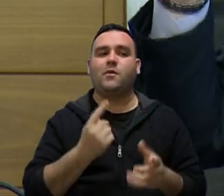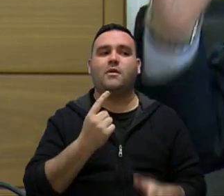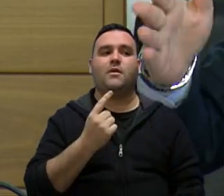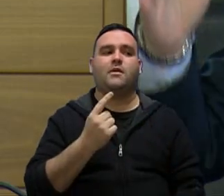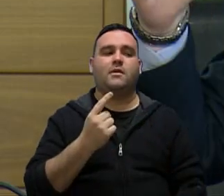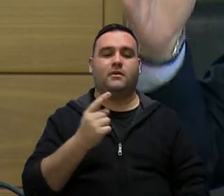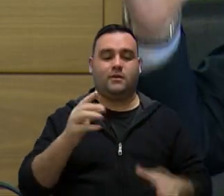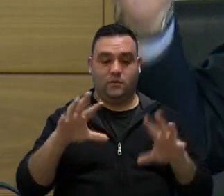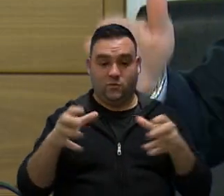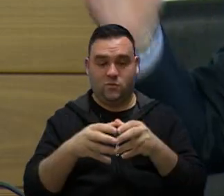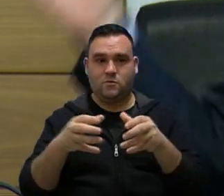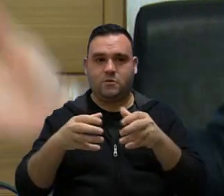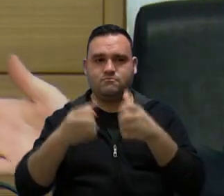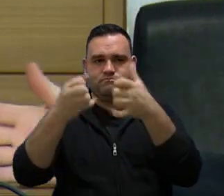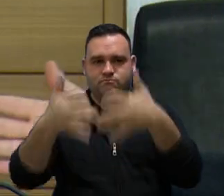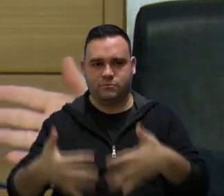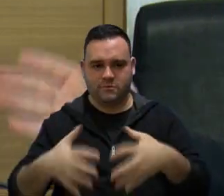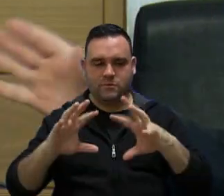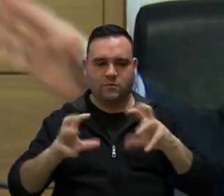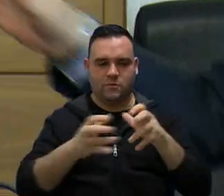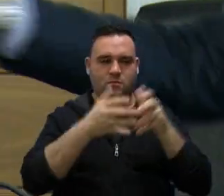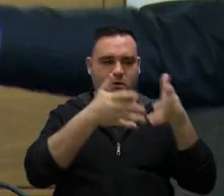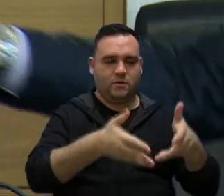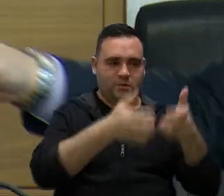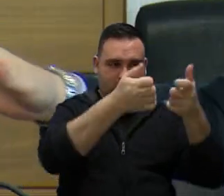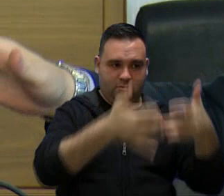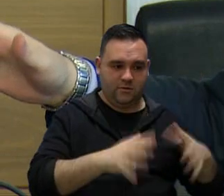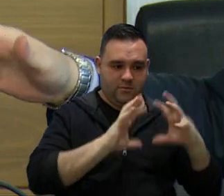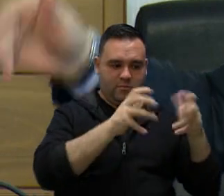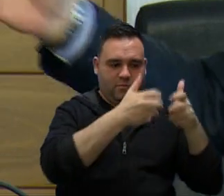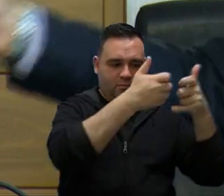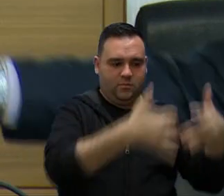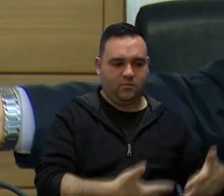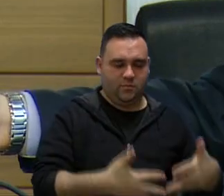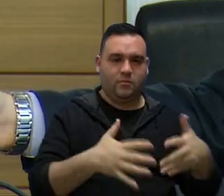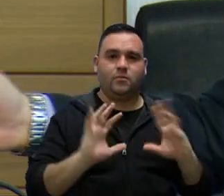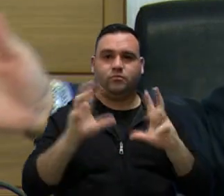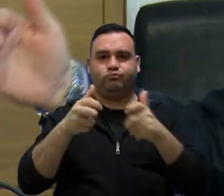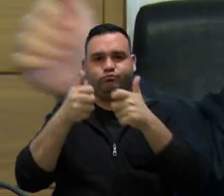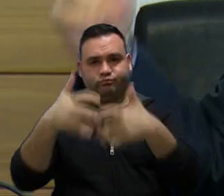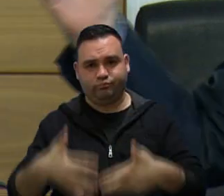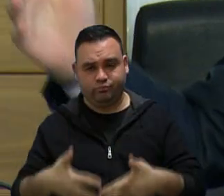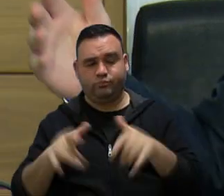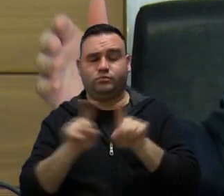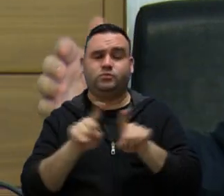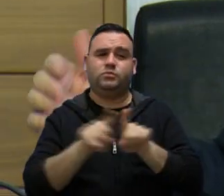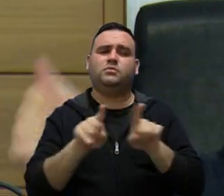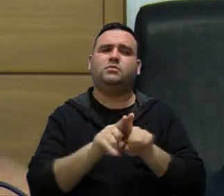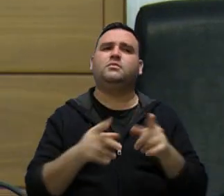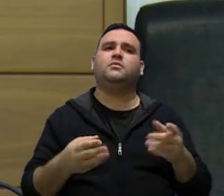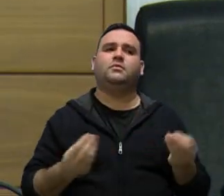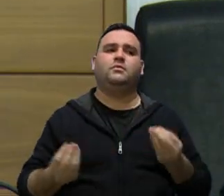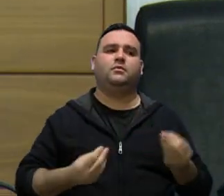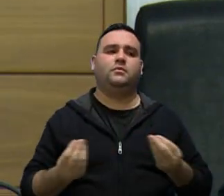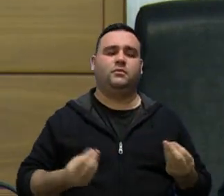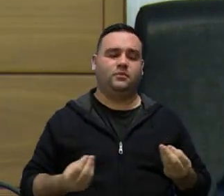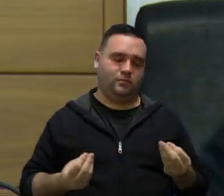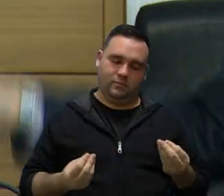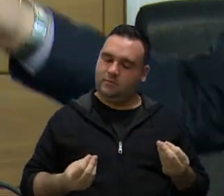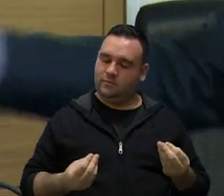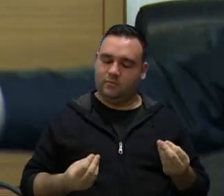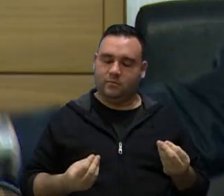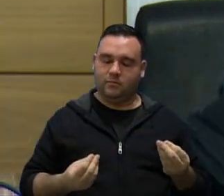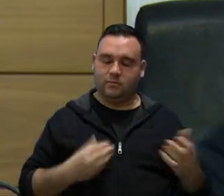cada cada ambiente fazer a sua leitura hoje te façam secretário da fazenda que ele é mais técnico e se tiver alguma dúvida